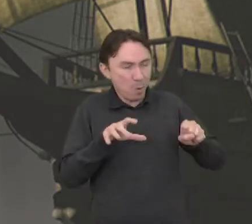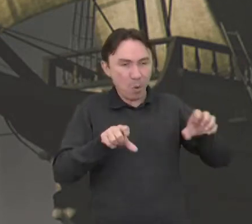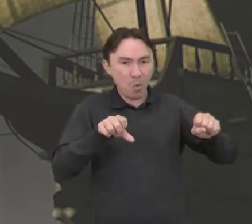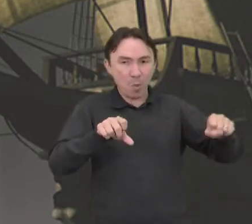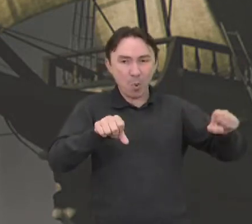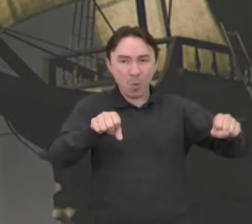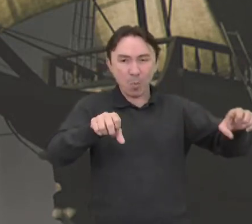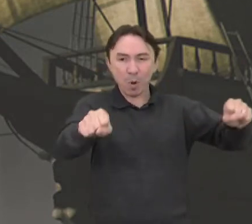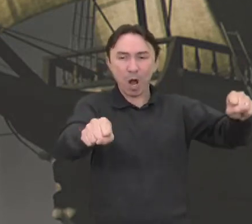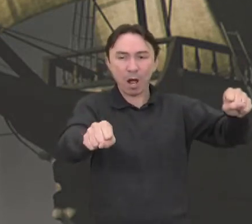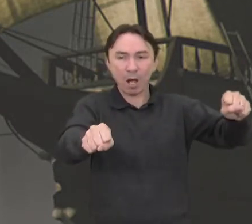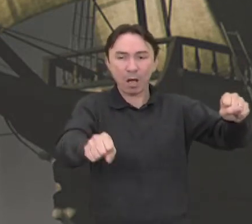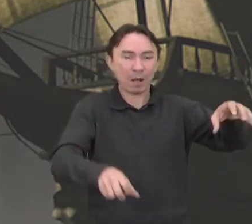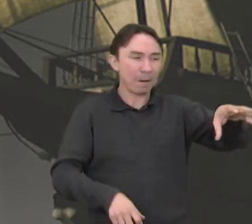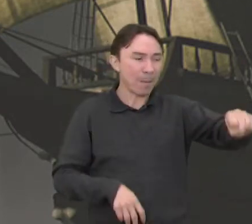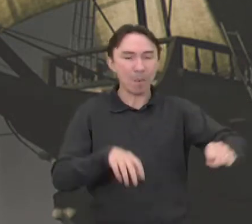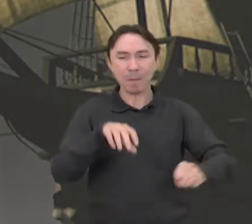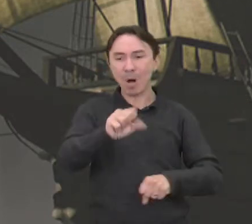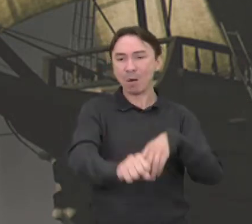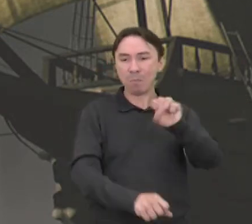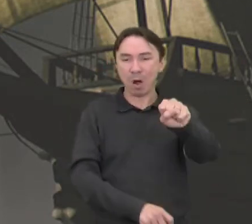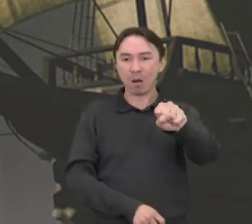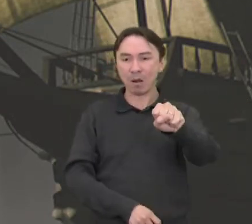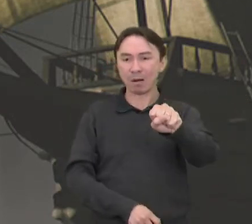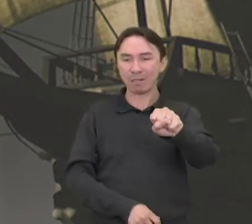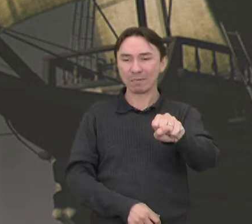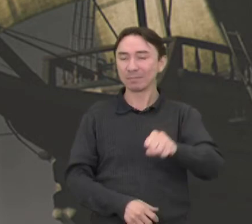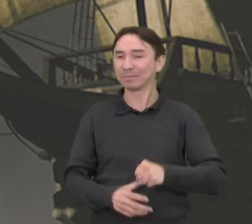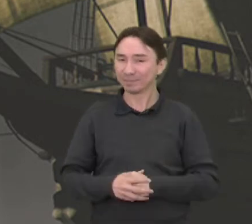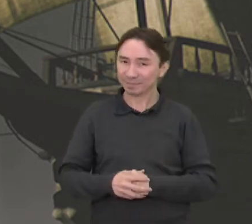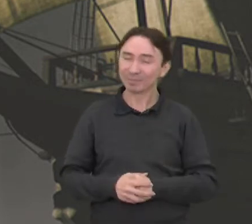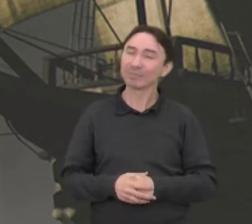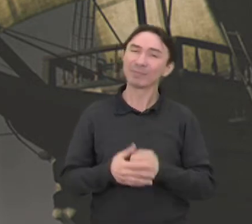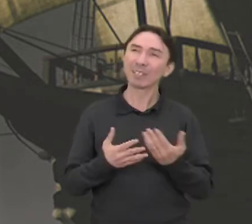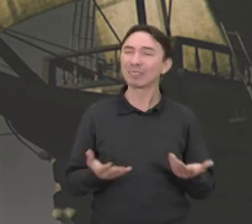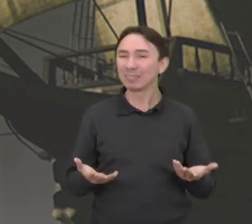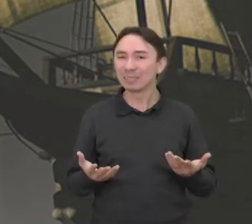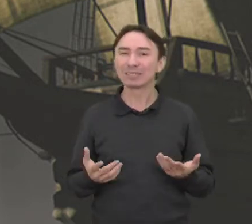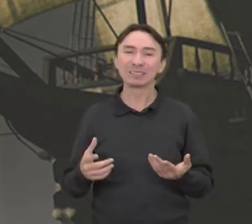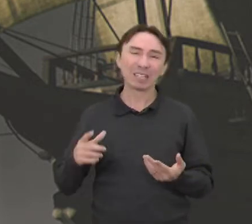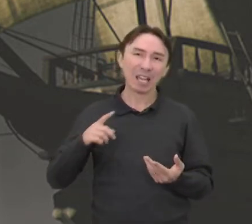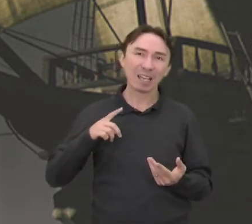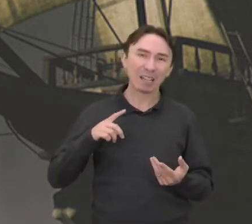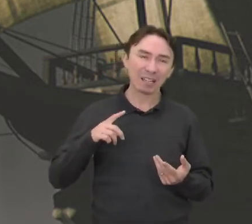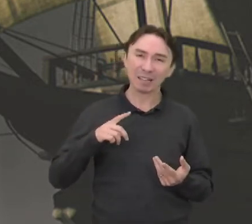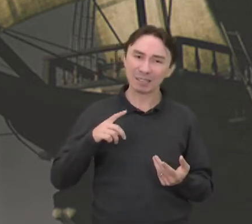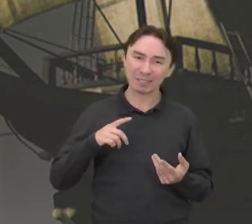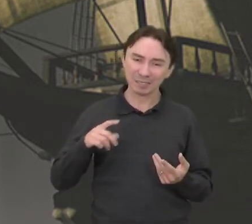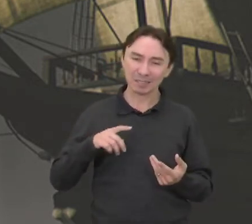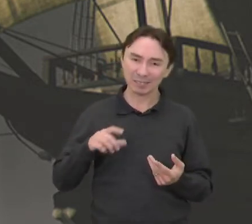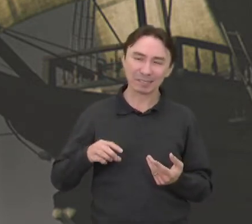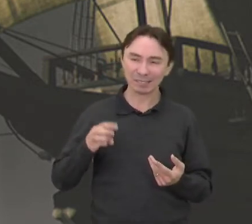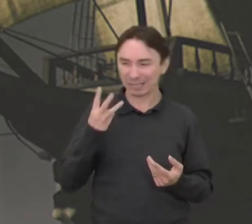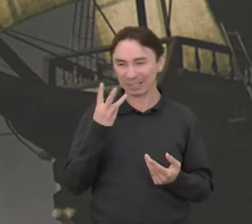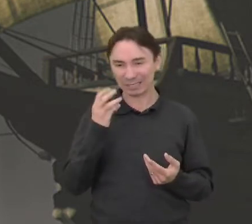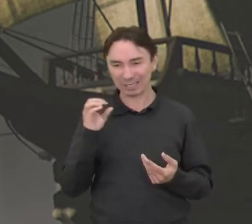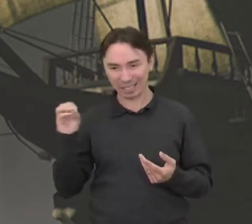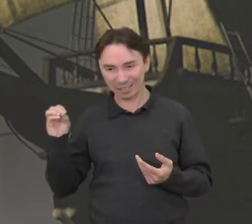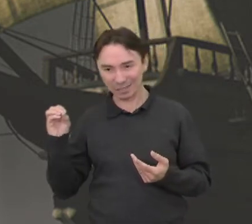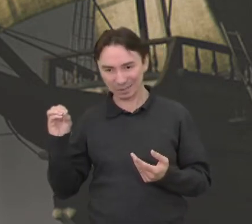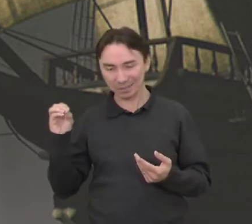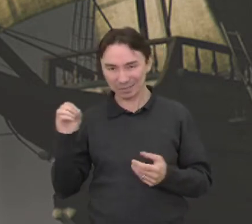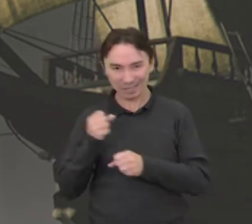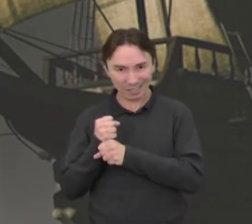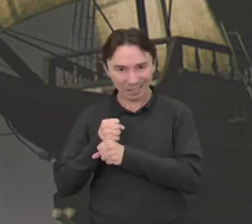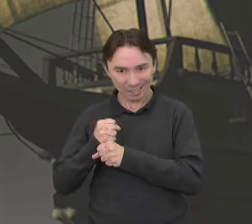E aí, então, como eu falei, né, essa colônia, pelos próximos 300 anos, ela vai aí aumentando de tamanho